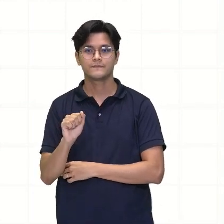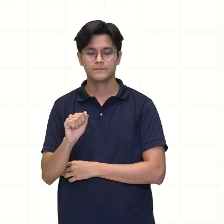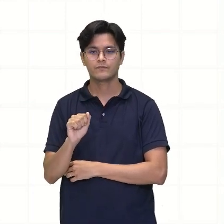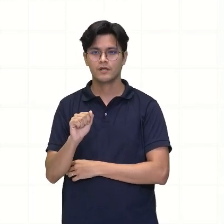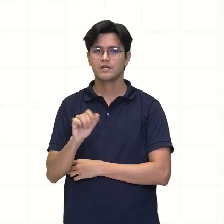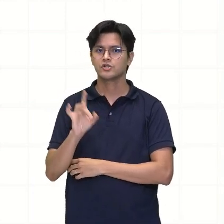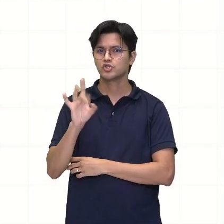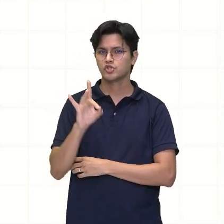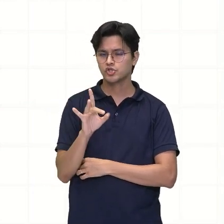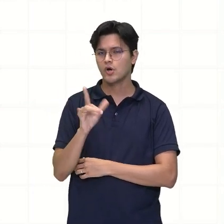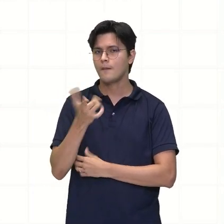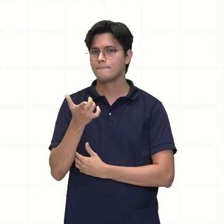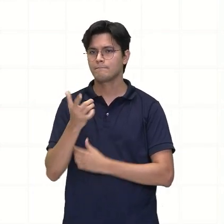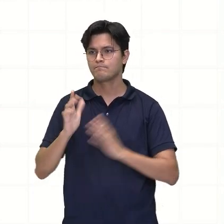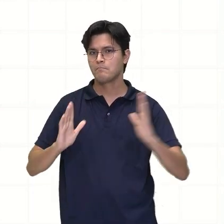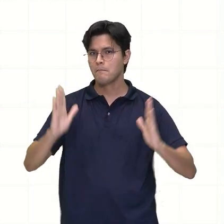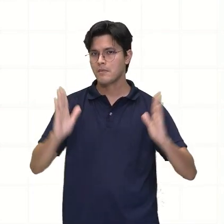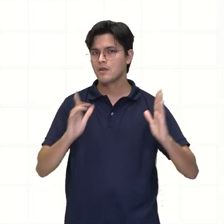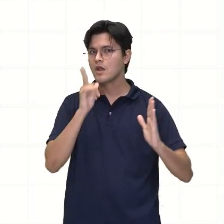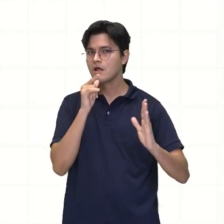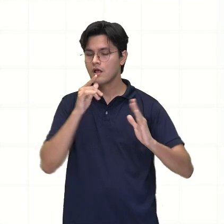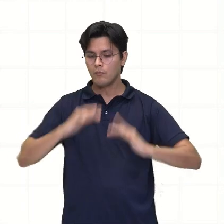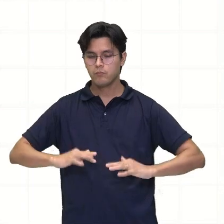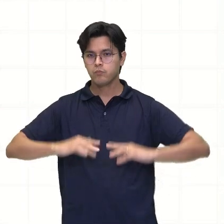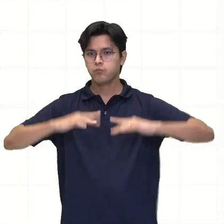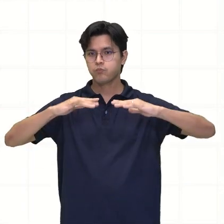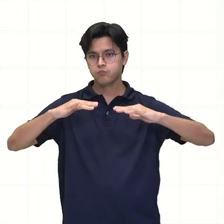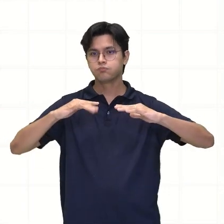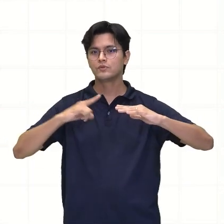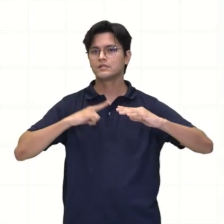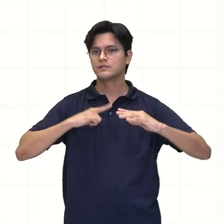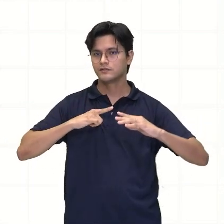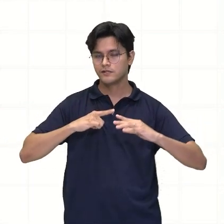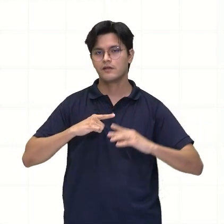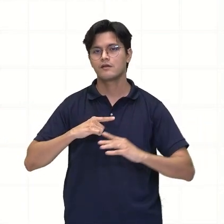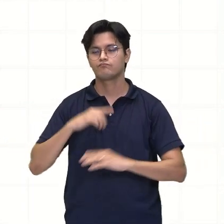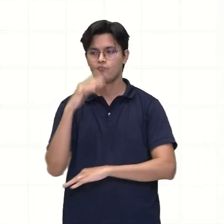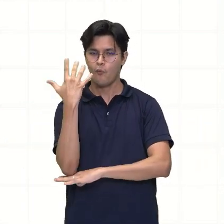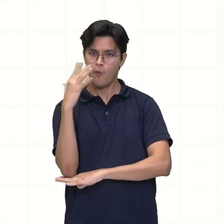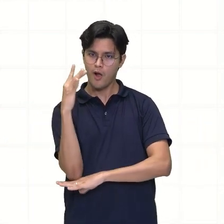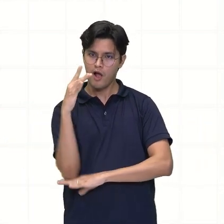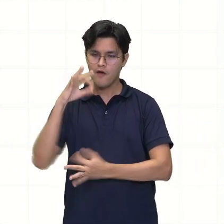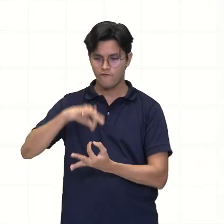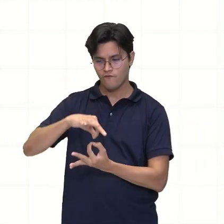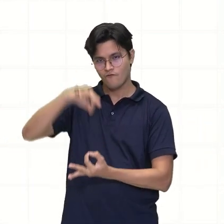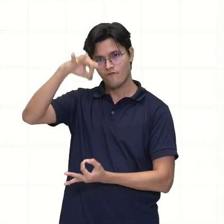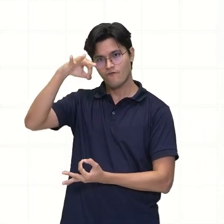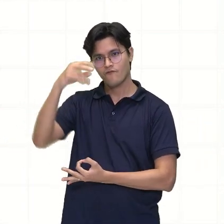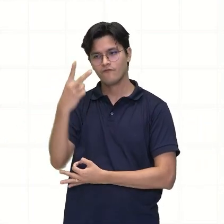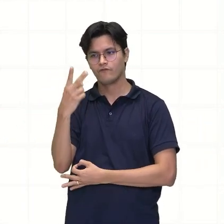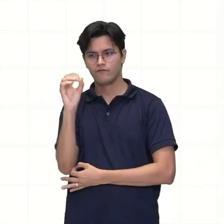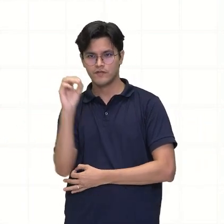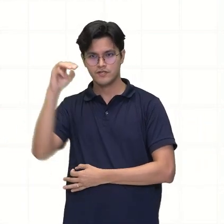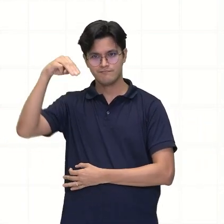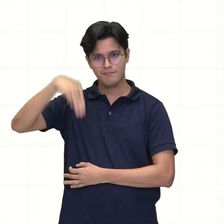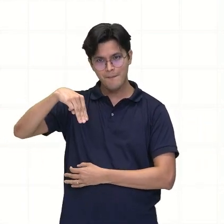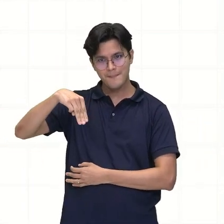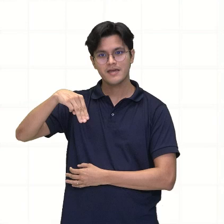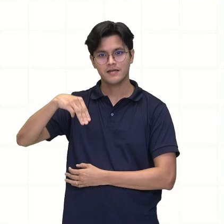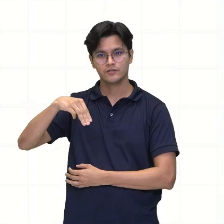ela apresenta, em geral, árvores aí com 20 metros de altura, tá bom? Então, são aqui algumas